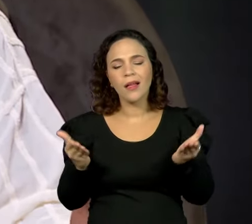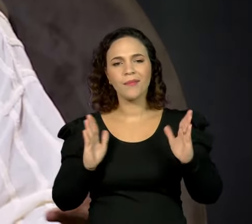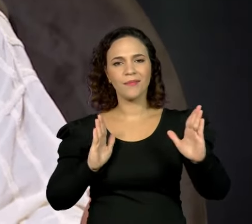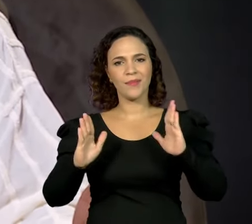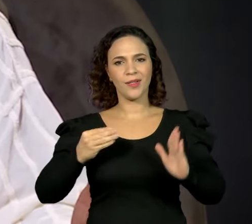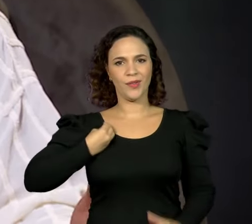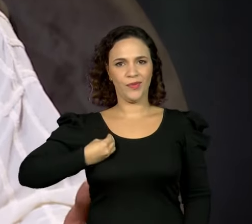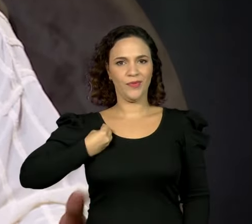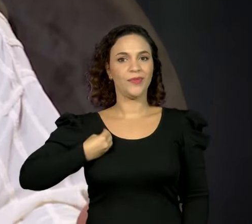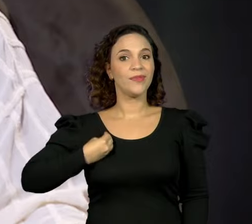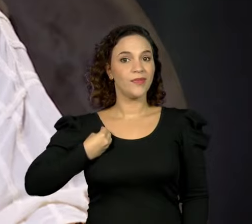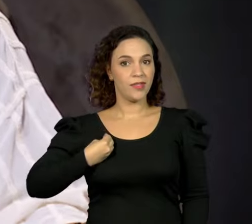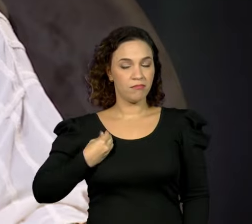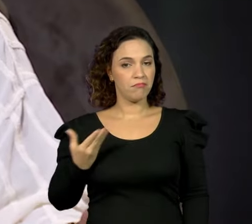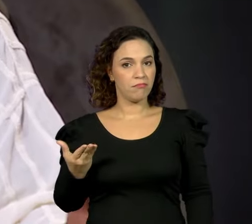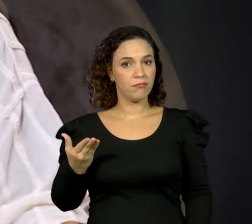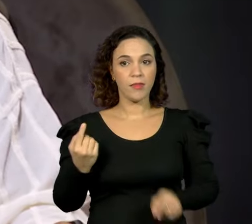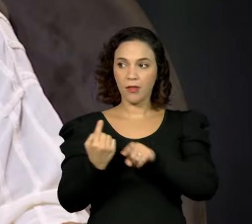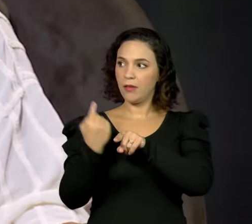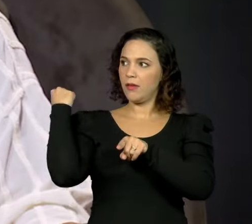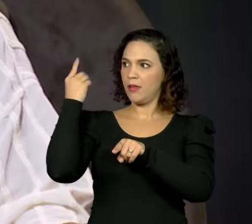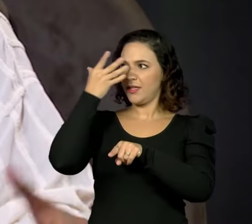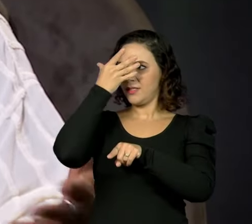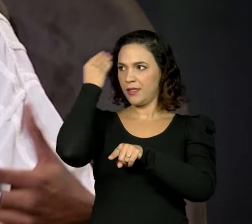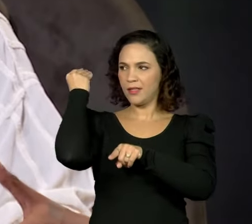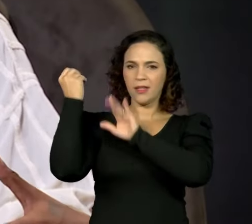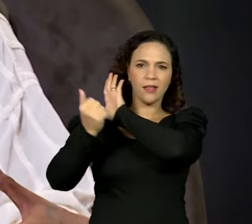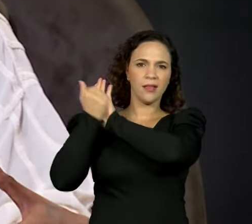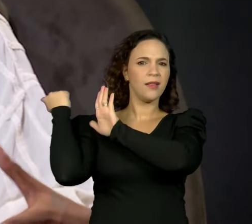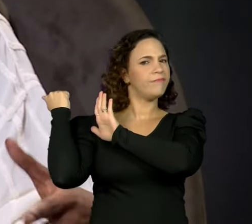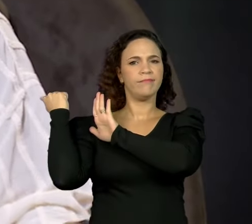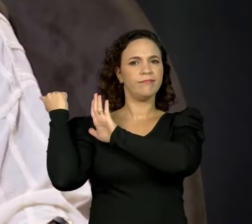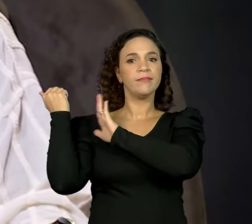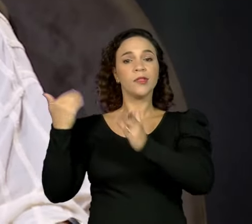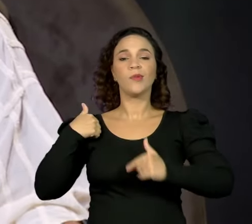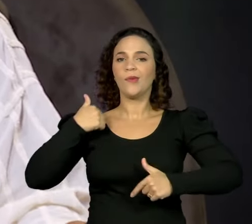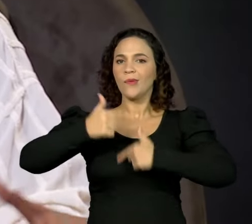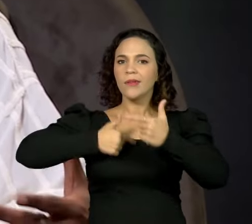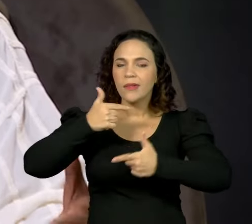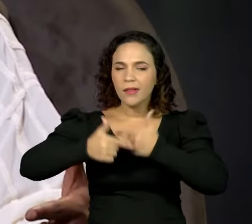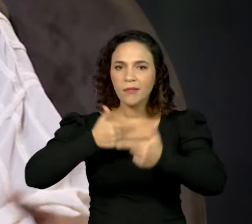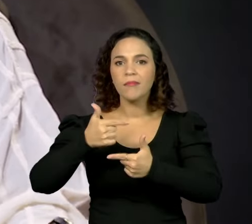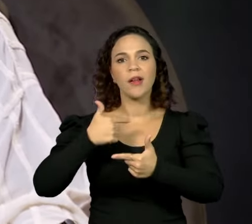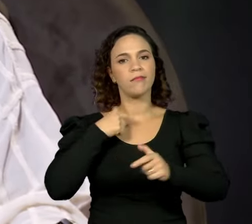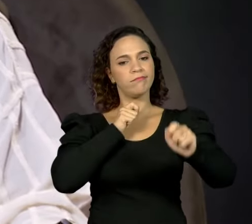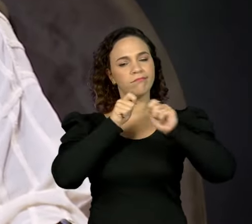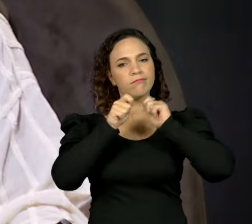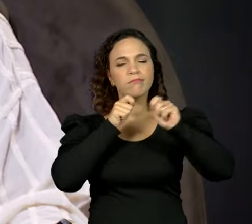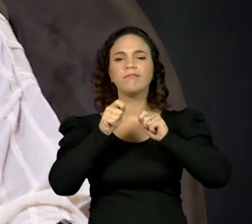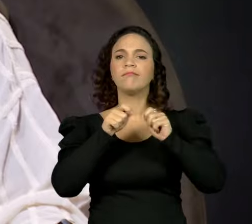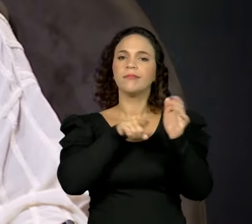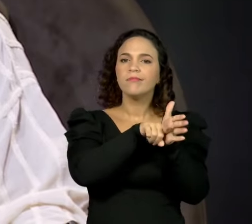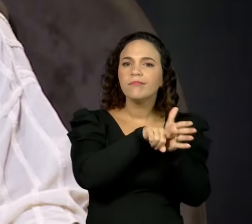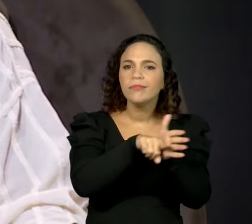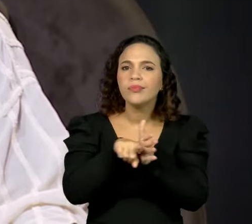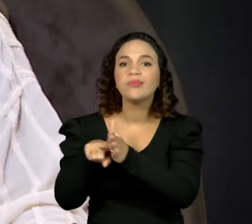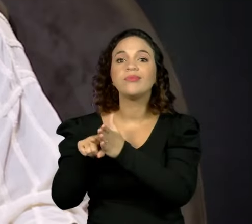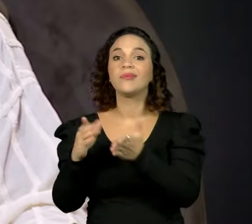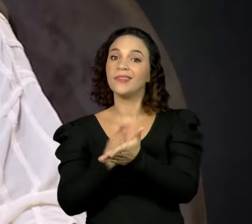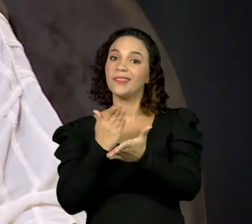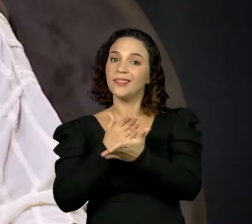o presente, sem esquecer o passado. Então, tanto o meu trabalho, do ponto de vista enquanto jornalista, enquanto na